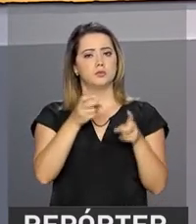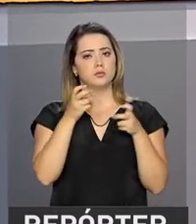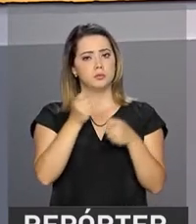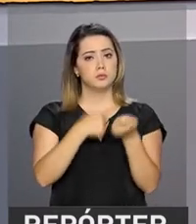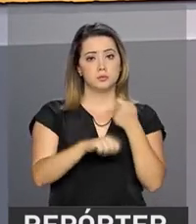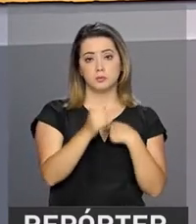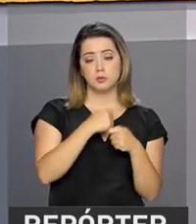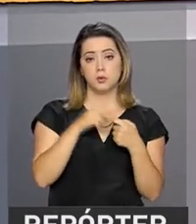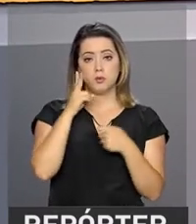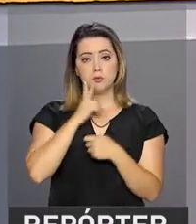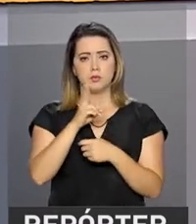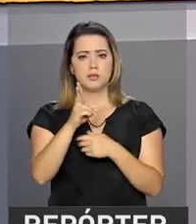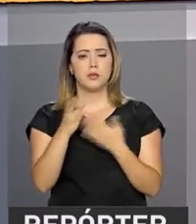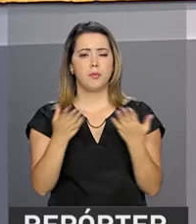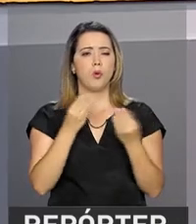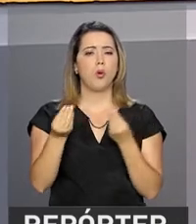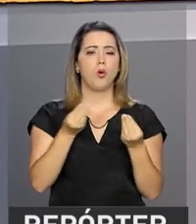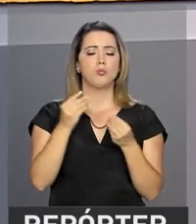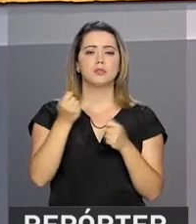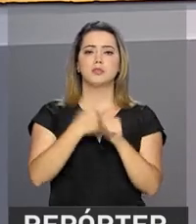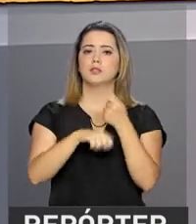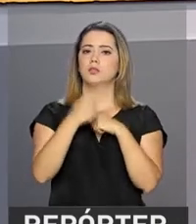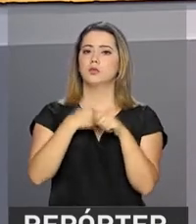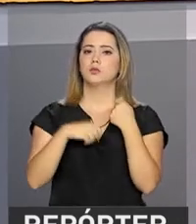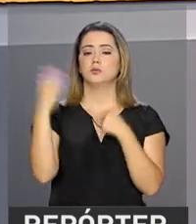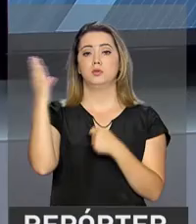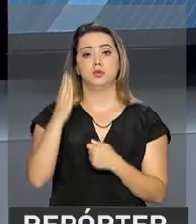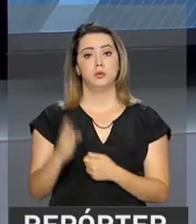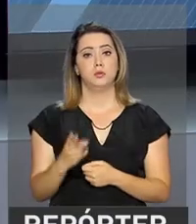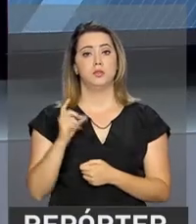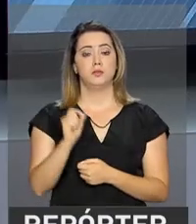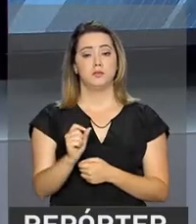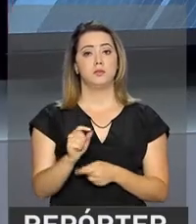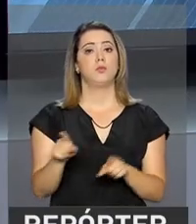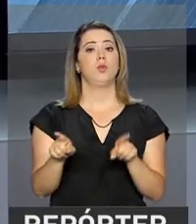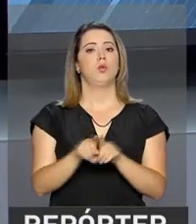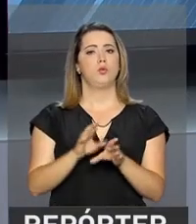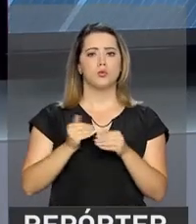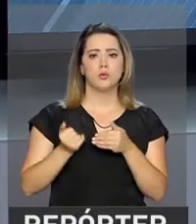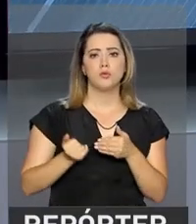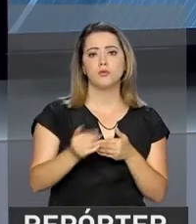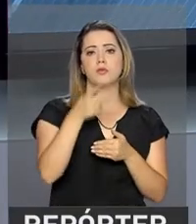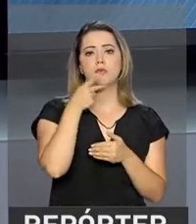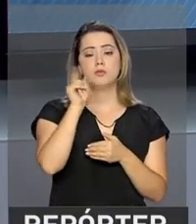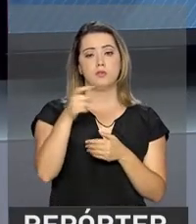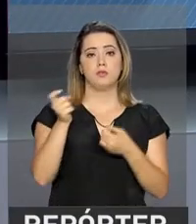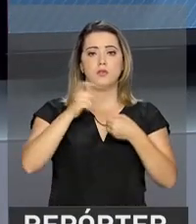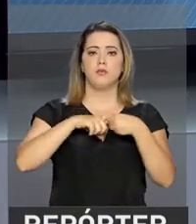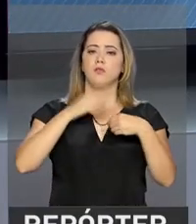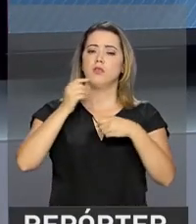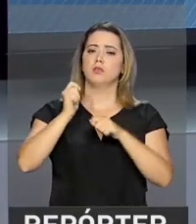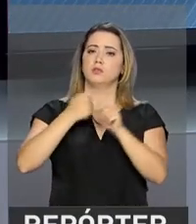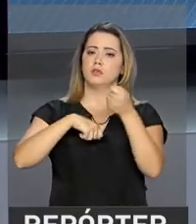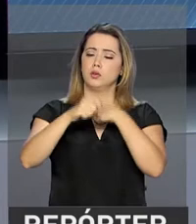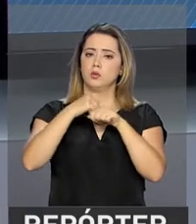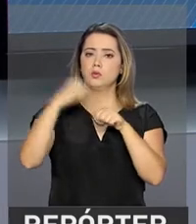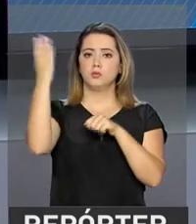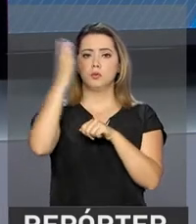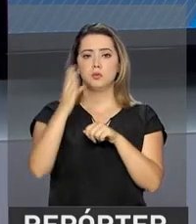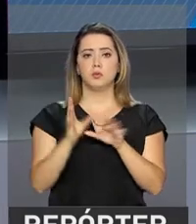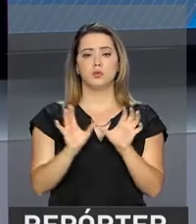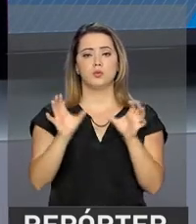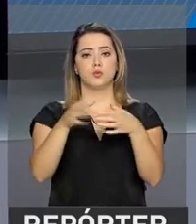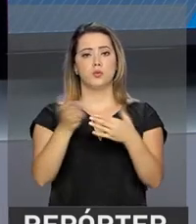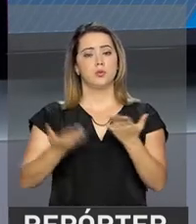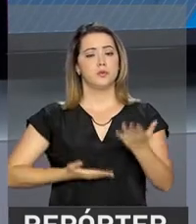para avaliar o comportamento da economia brasileira e ainda falando sobre a recuperação da economia brasileira o setor de